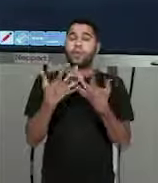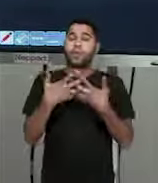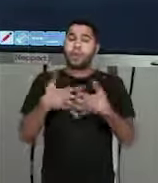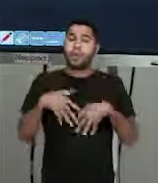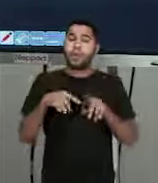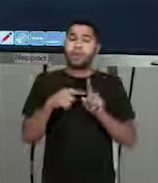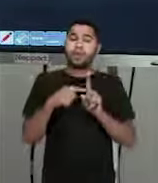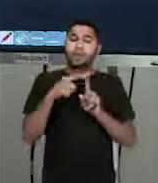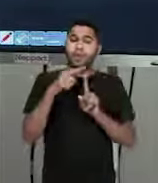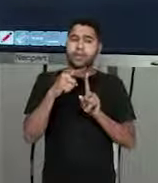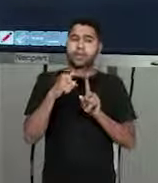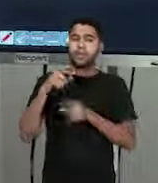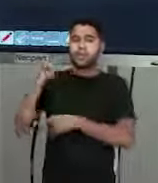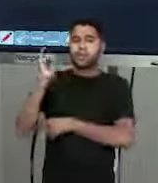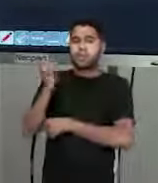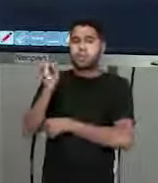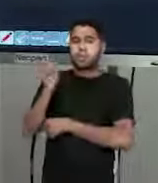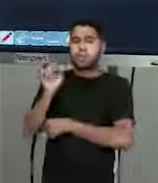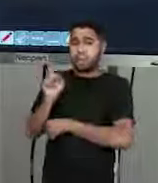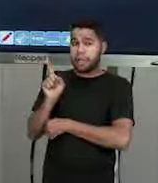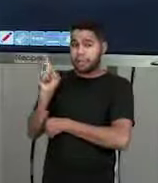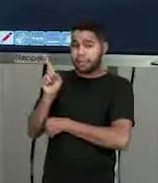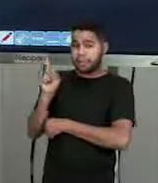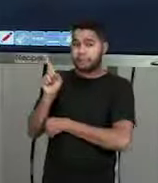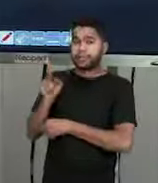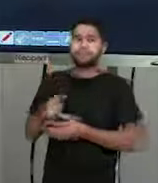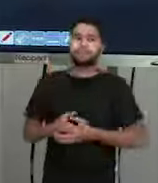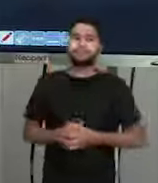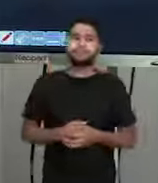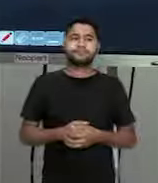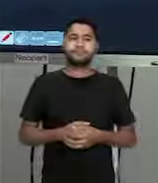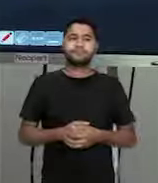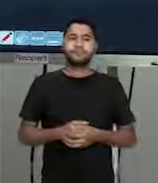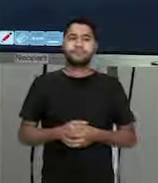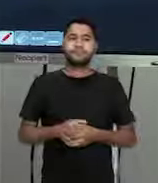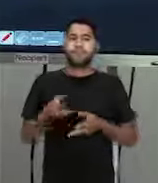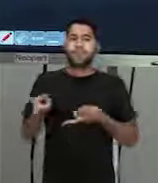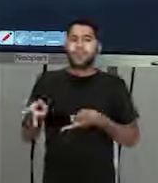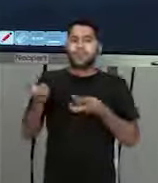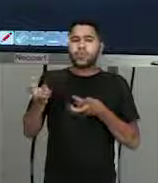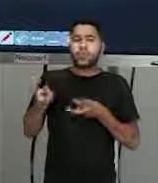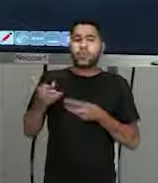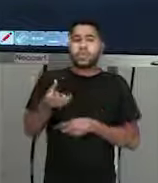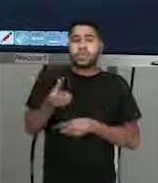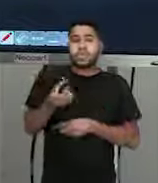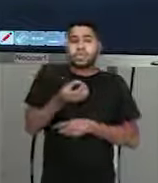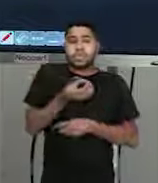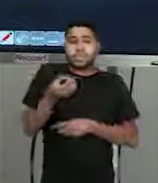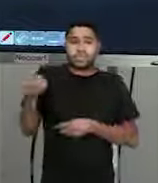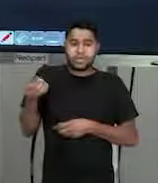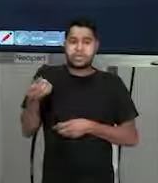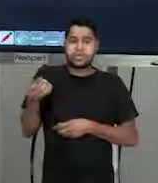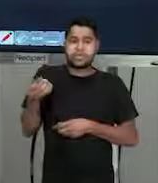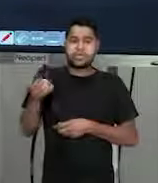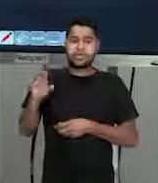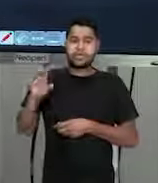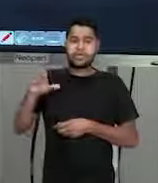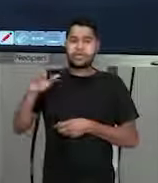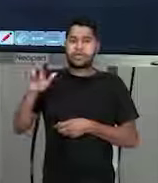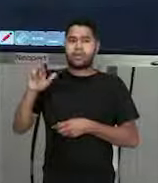E ele nos contou que essa máquina térmica retira 600 calorias da fonte